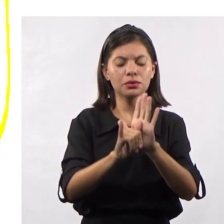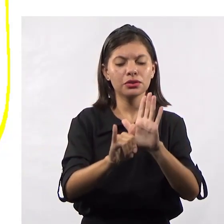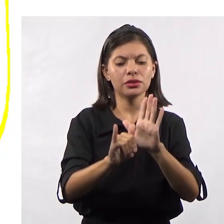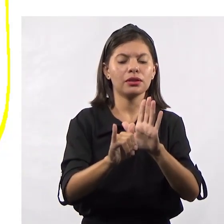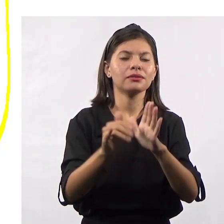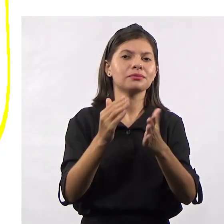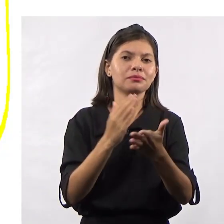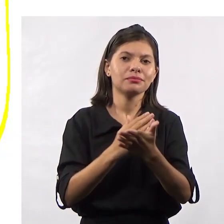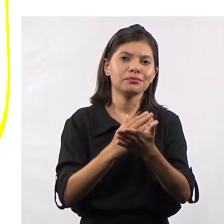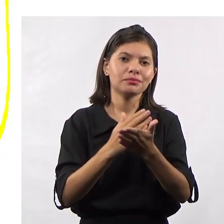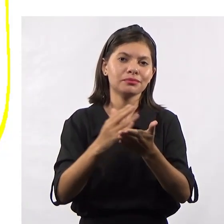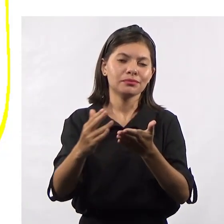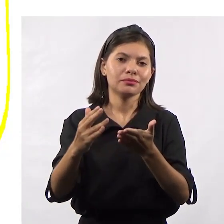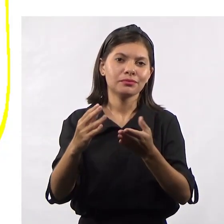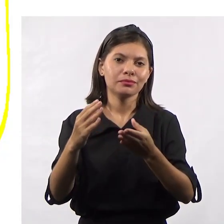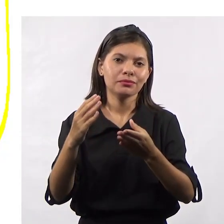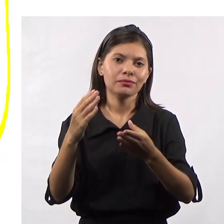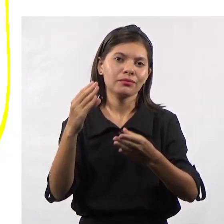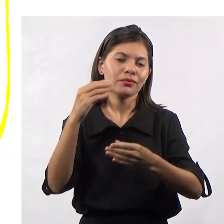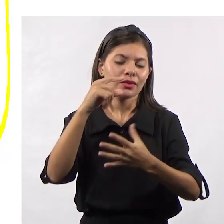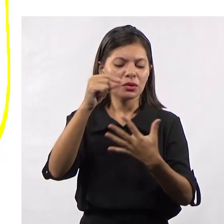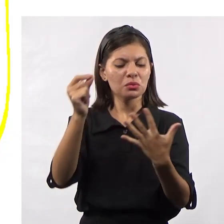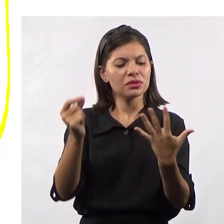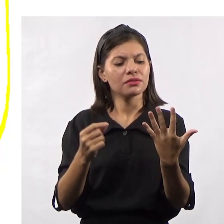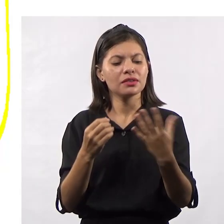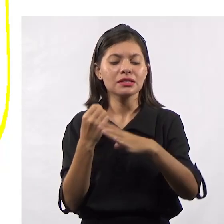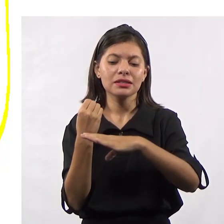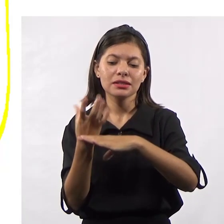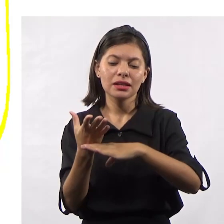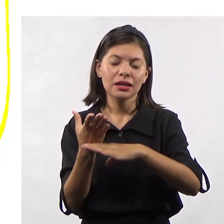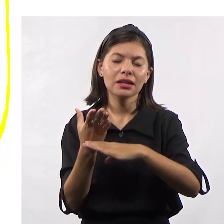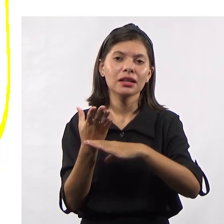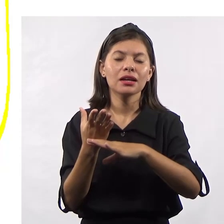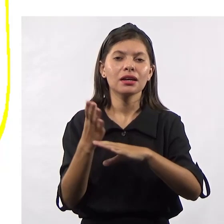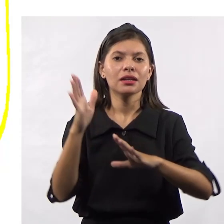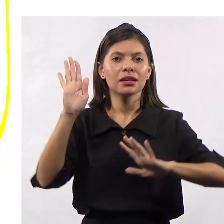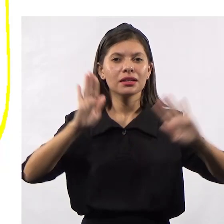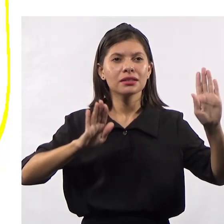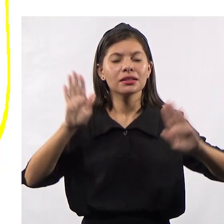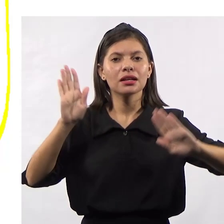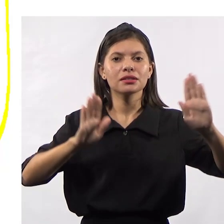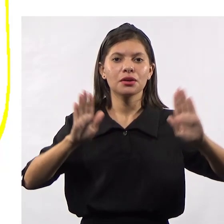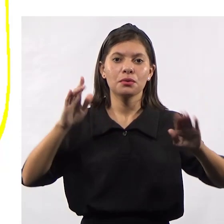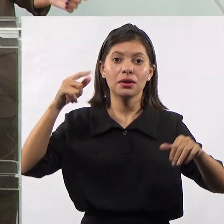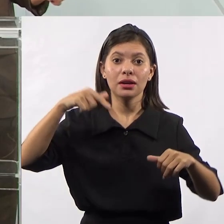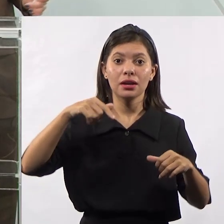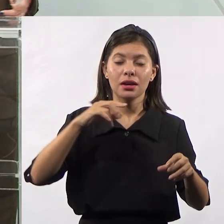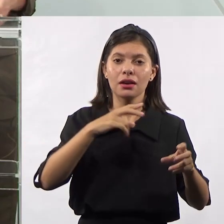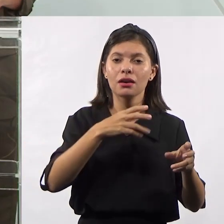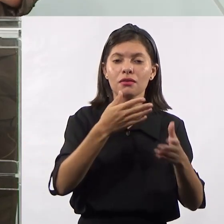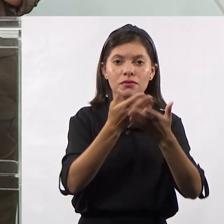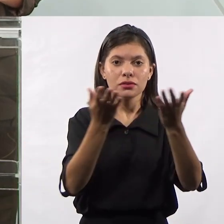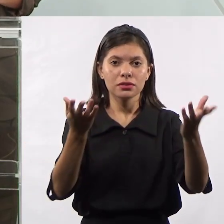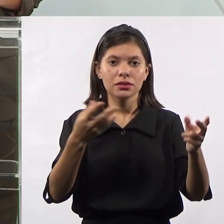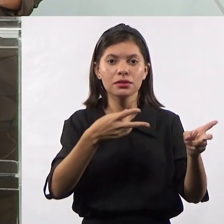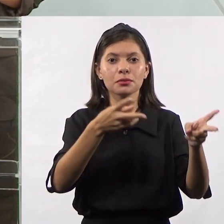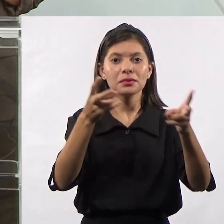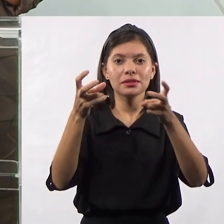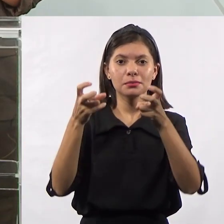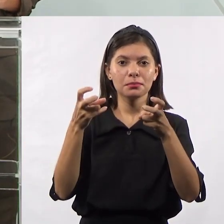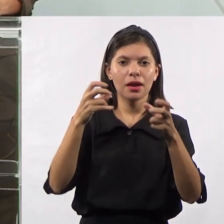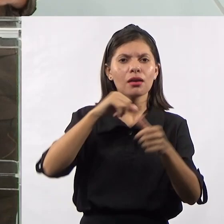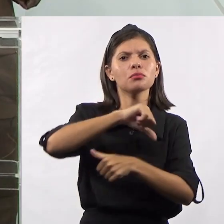a gente vai começar com essa fase externa da licitação, e aqui vocês vão perceber que houve